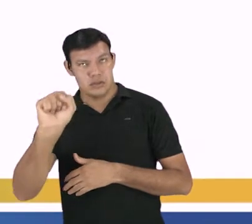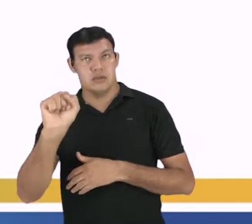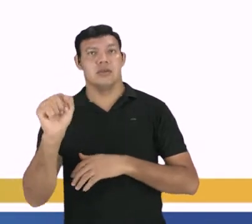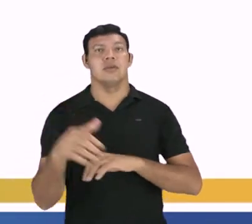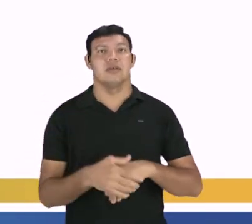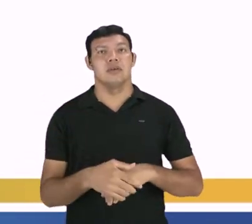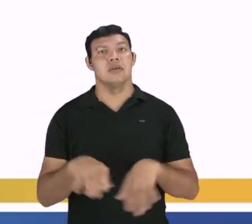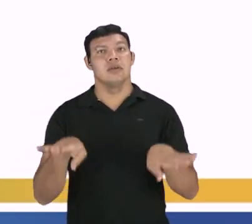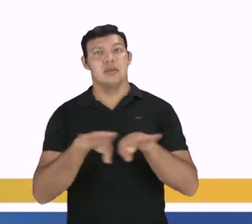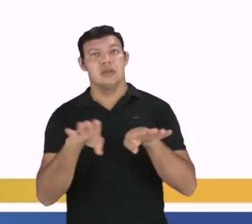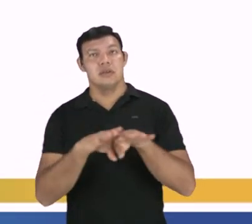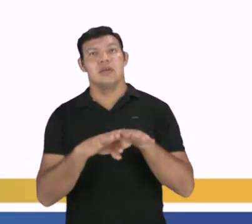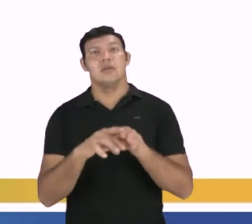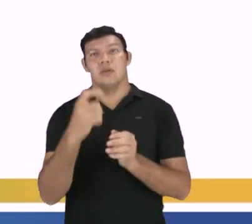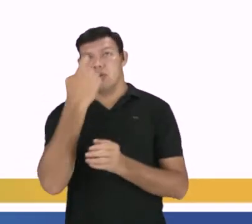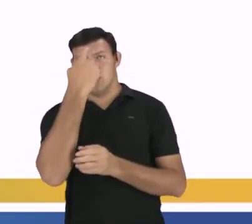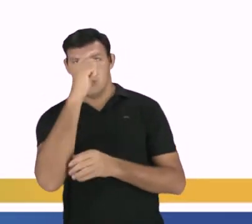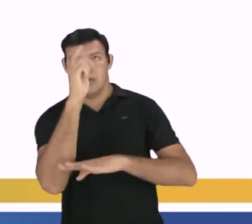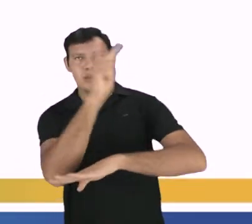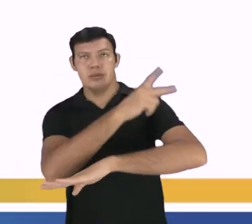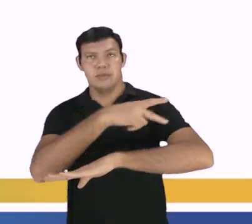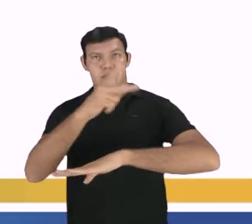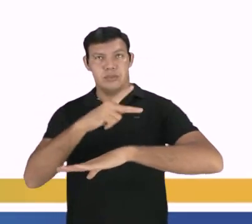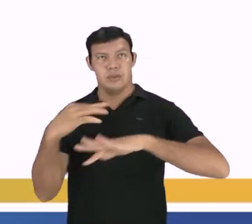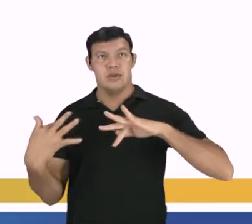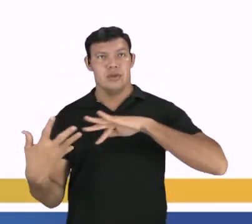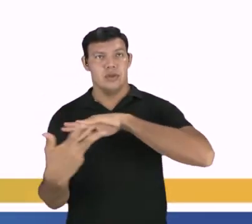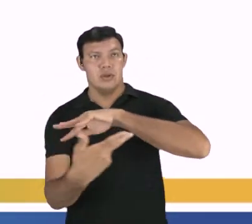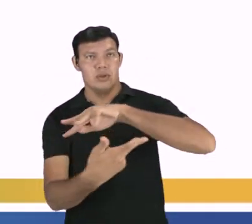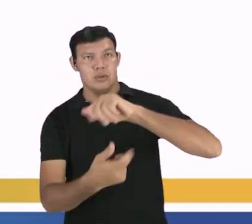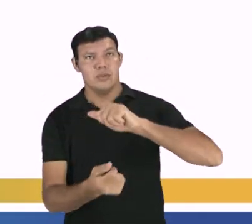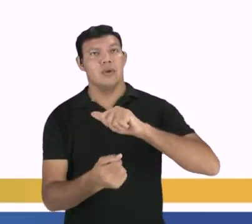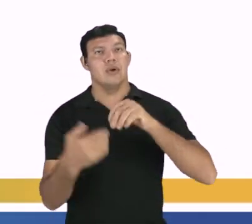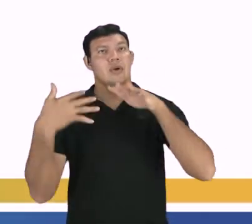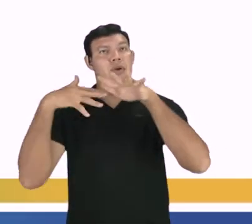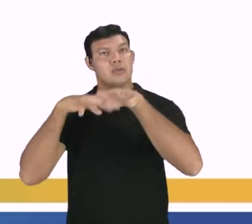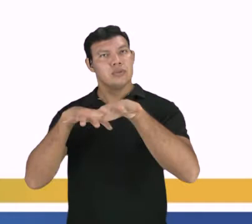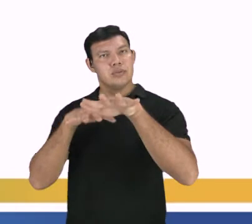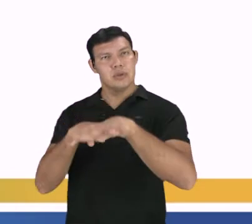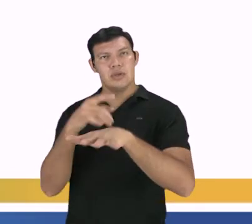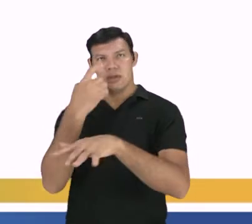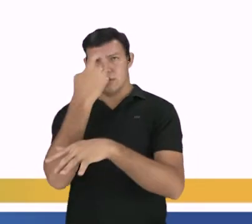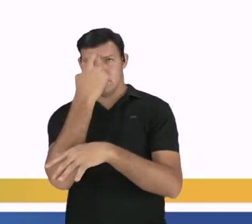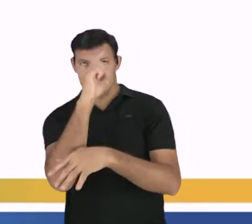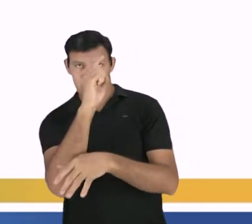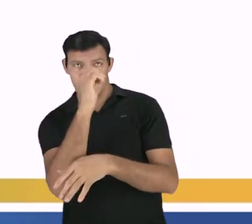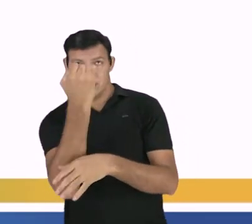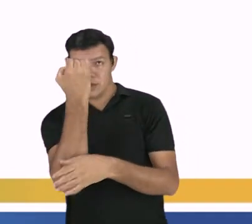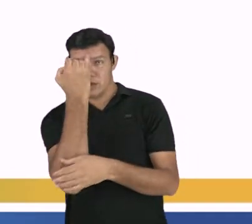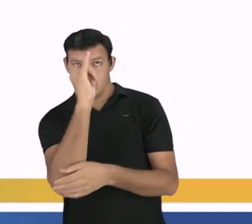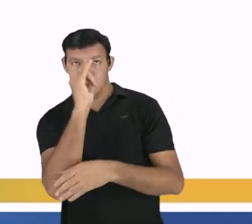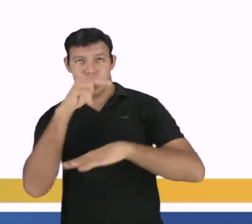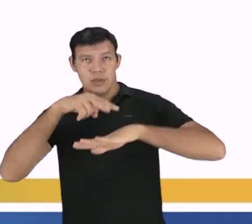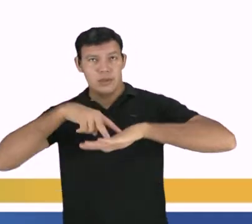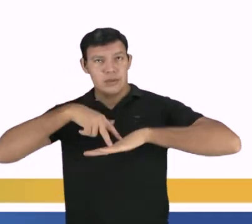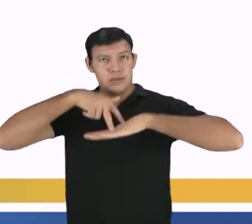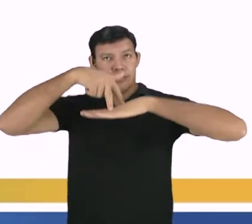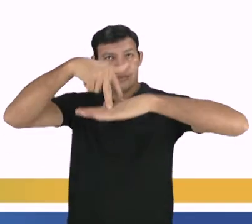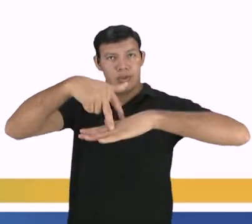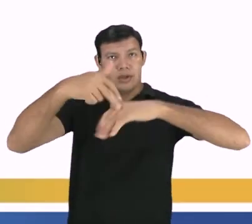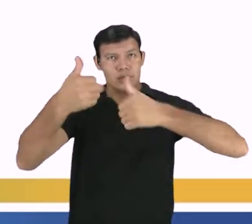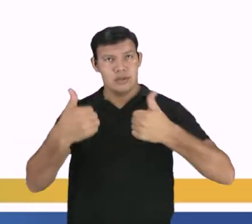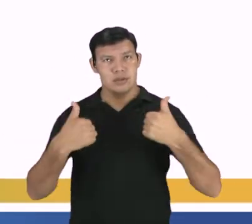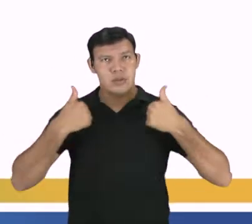esse movimento tinha um ideal positivista e valorizava a objetividade da ciência, defendendo que a palavra deveria